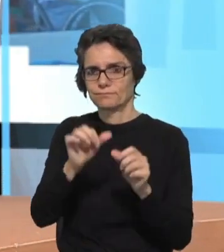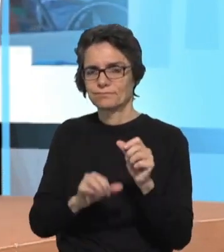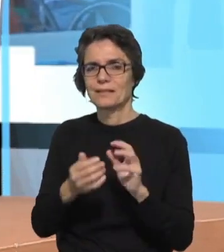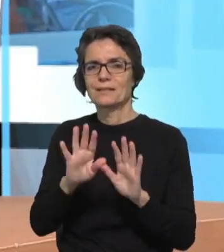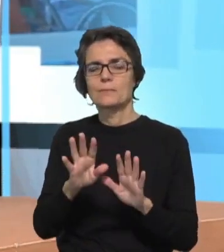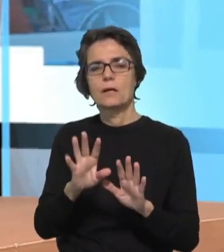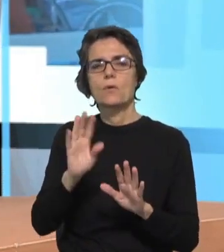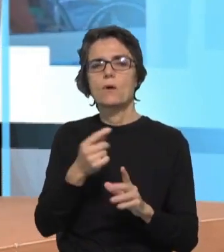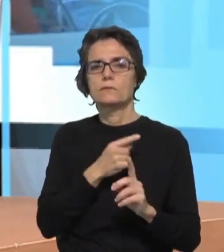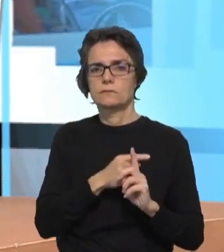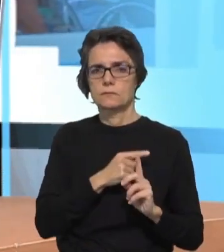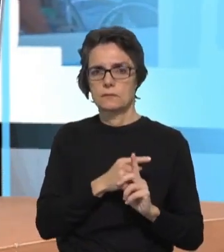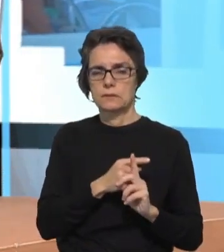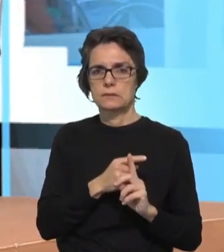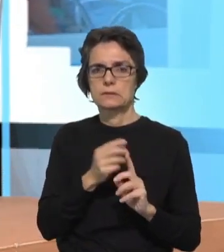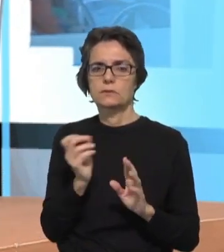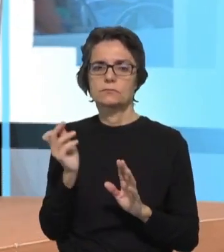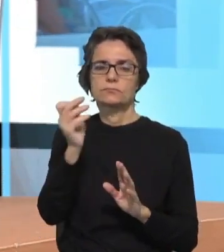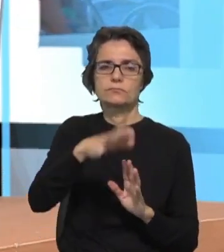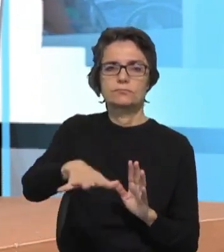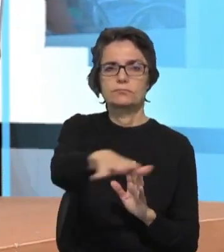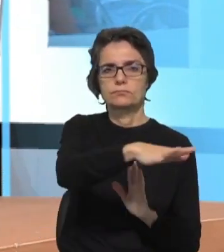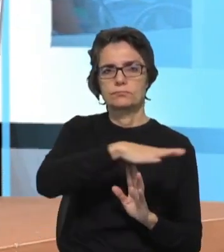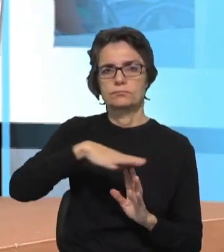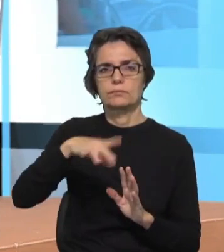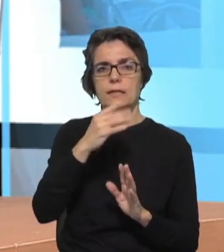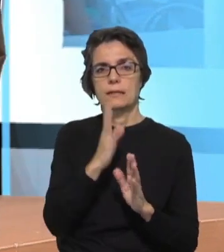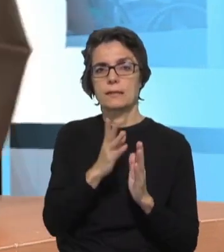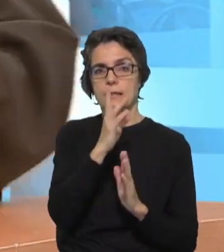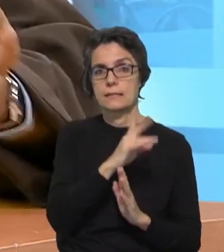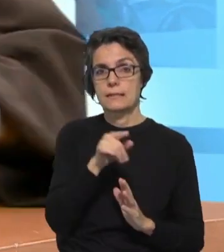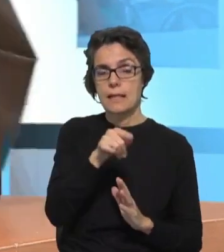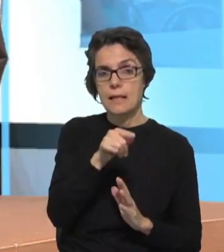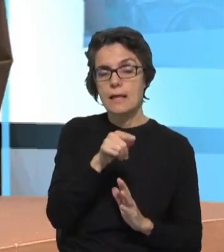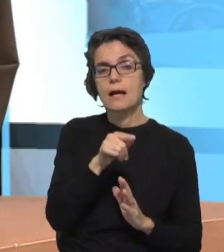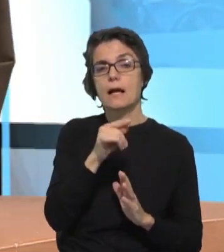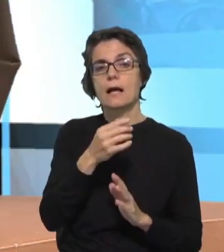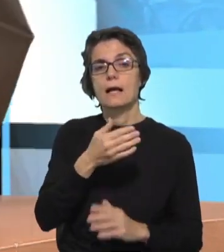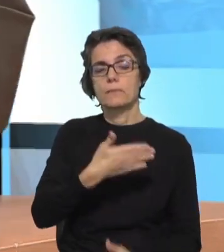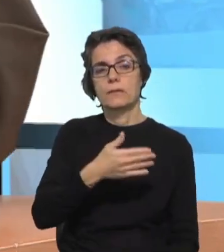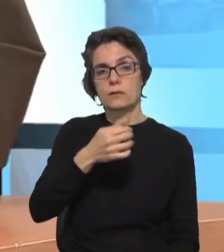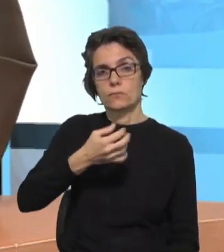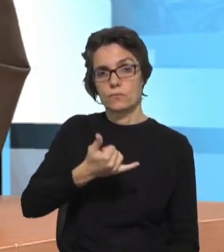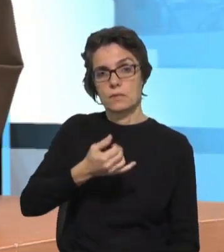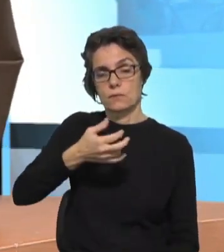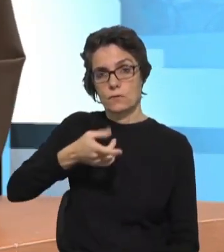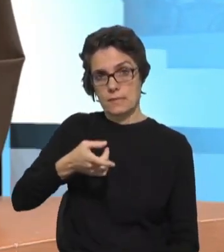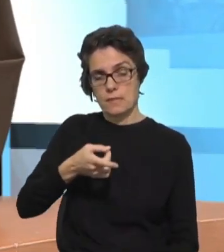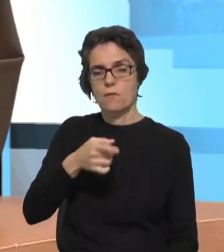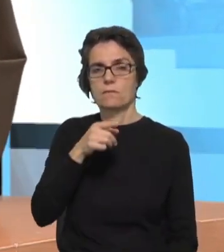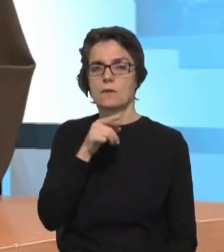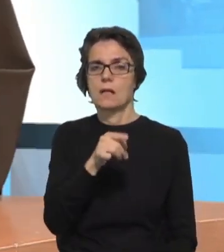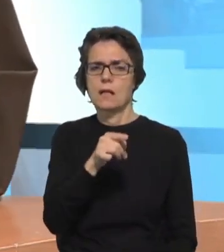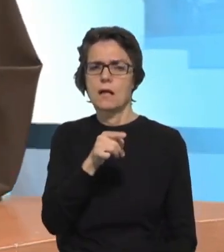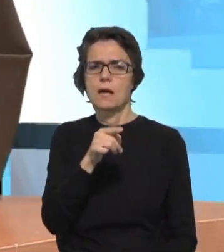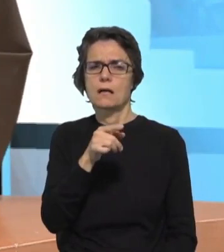Quando Francisco vai à Terra Santa, em 1219, os frades, que já eram muitos, começam a viver um pouco quase